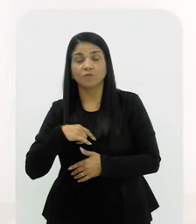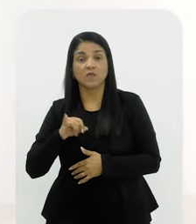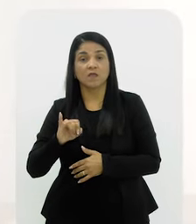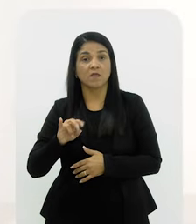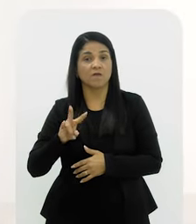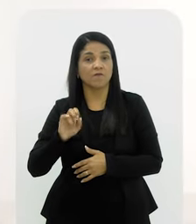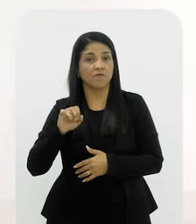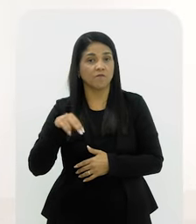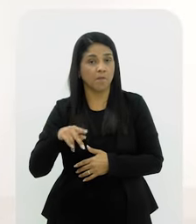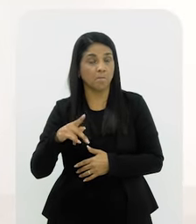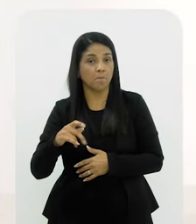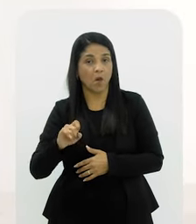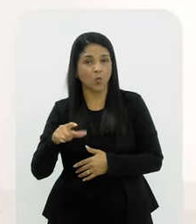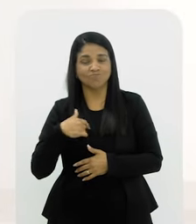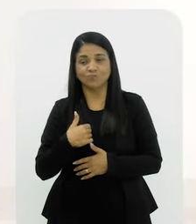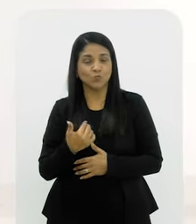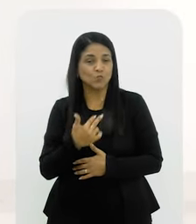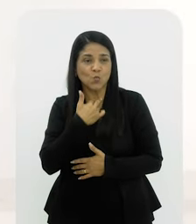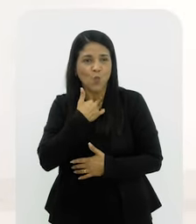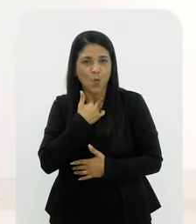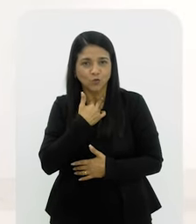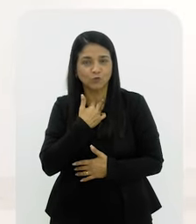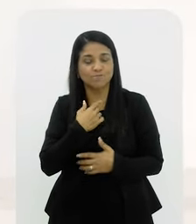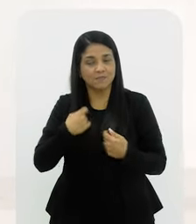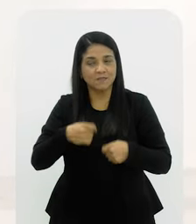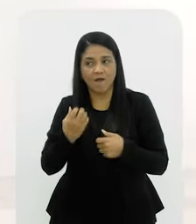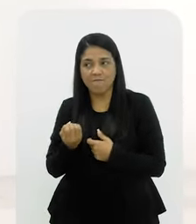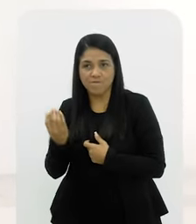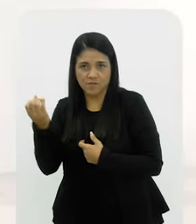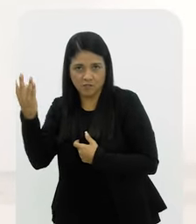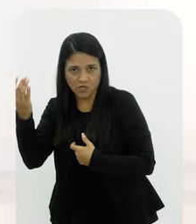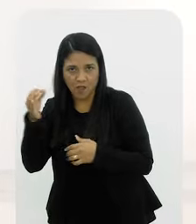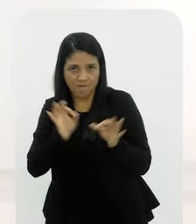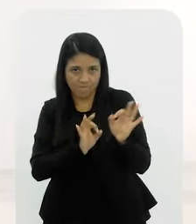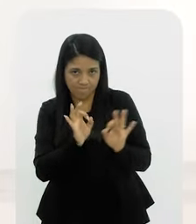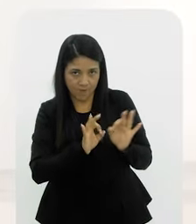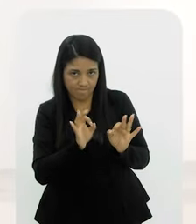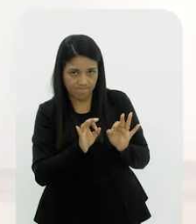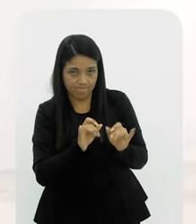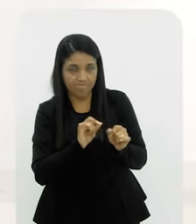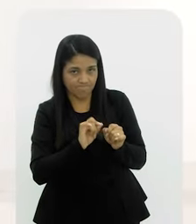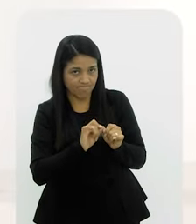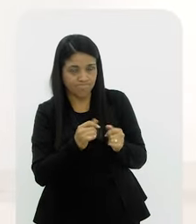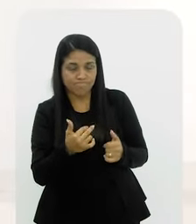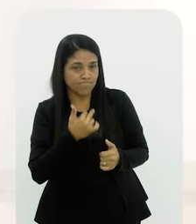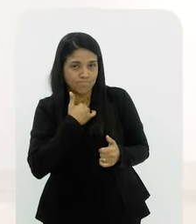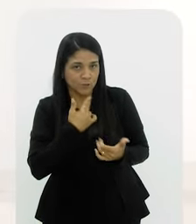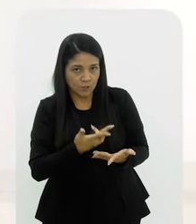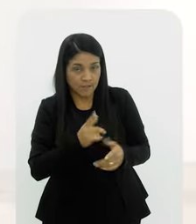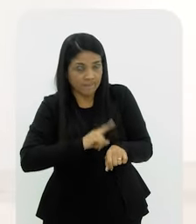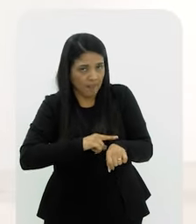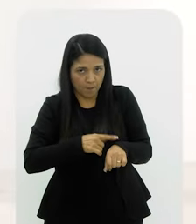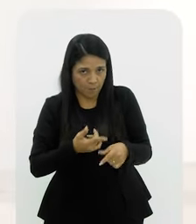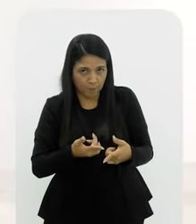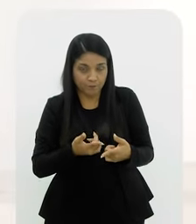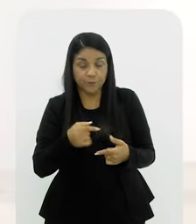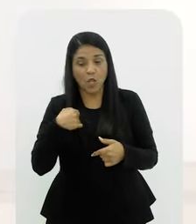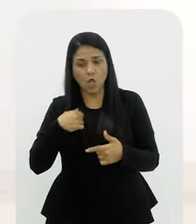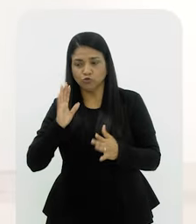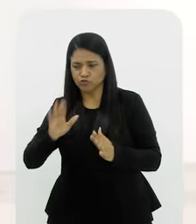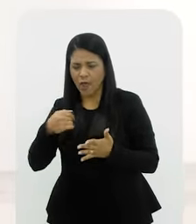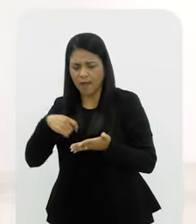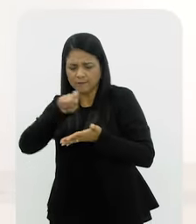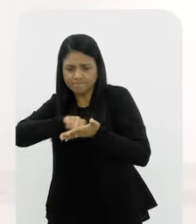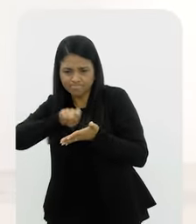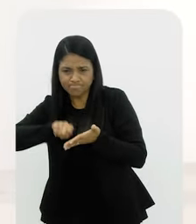o maestro Ivan Paulo. O Ivan Paulo não pôde fazer, porque ele teve uma viagem em São Paulo para fazer e não daria tempo. Então,